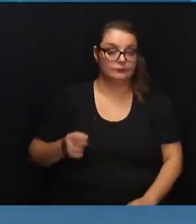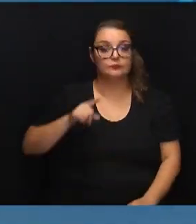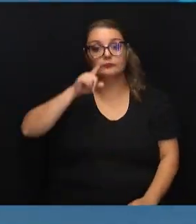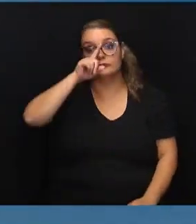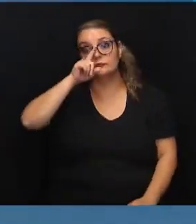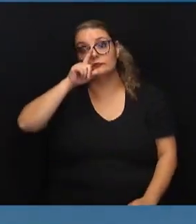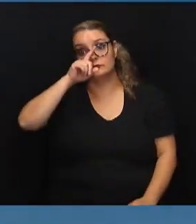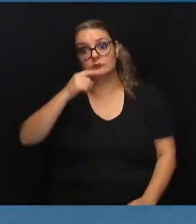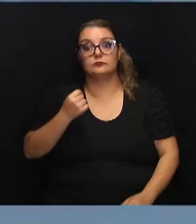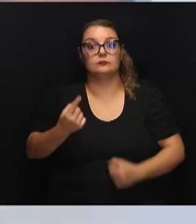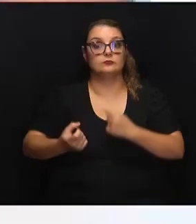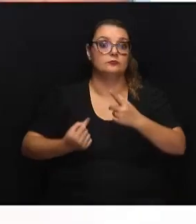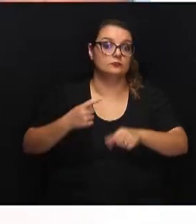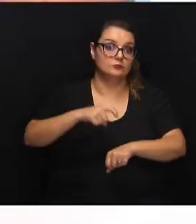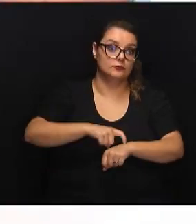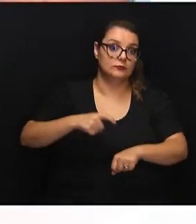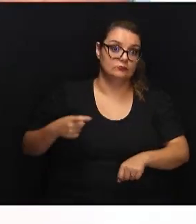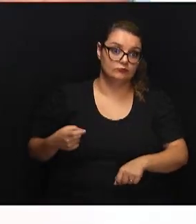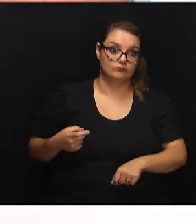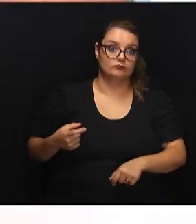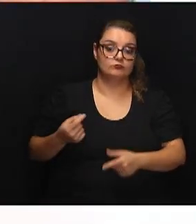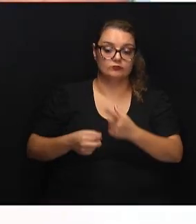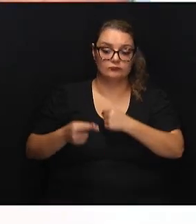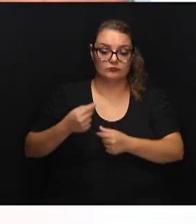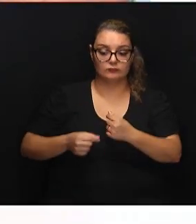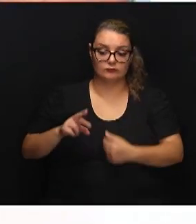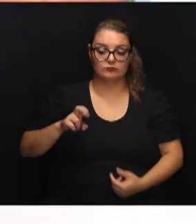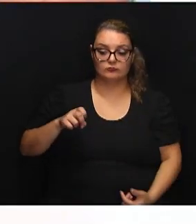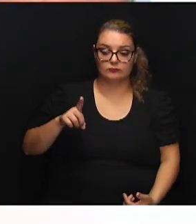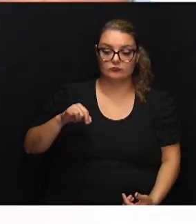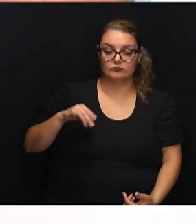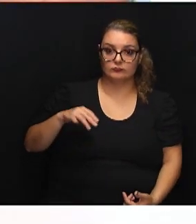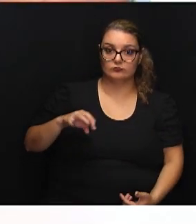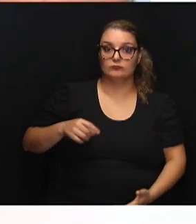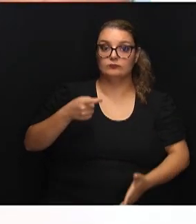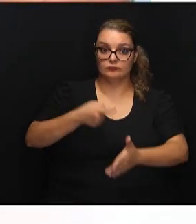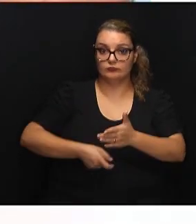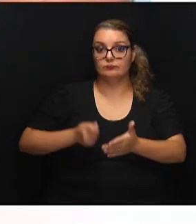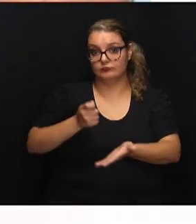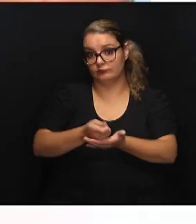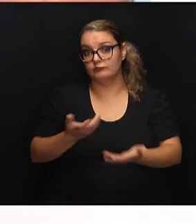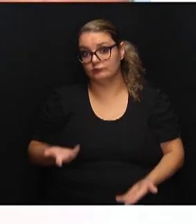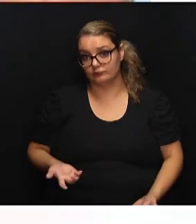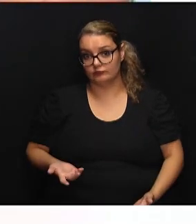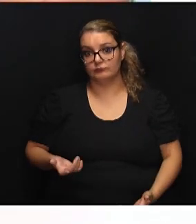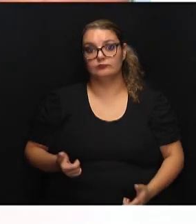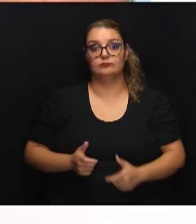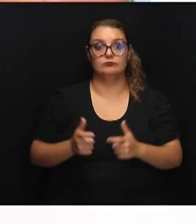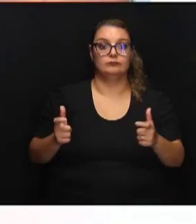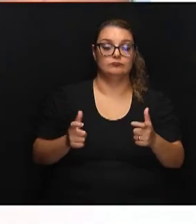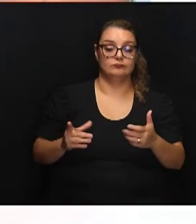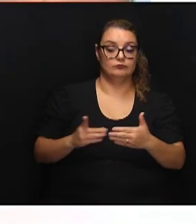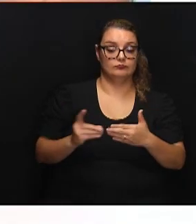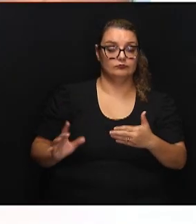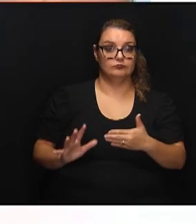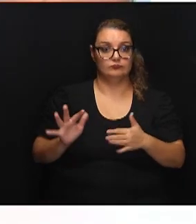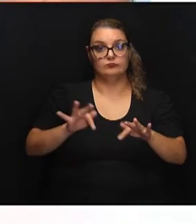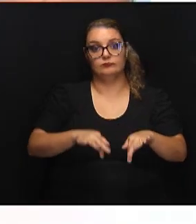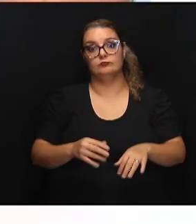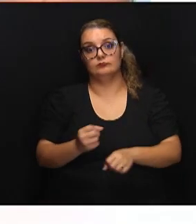de, em algum momento, o seu rendimento ser taxado. Então, o aumento brusco, repentino do dólar no final do